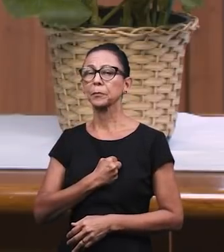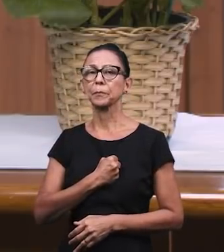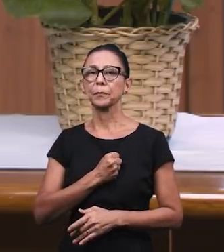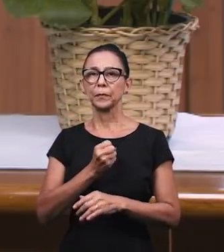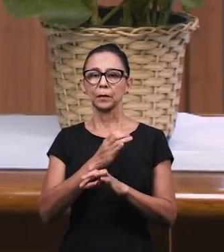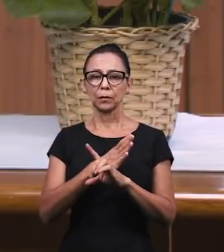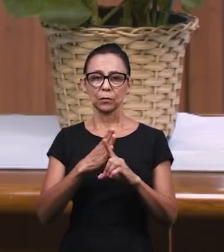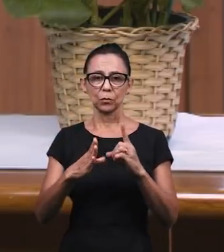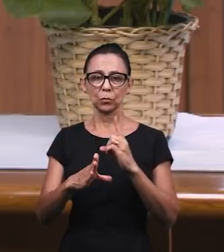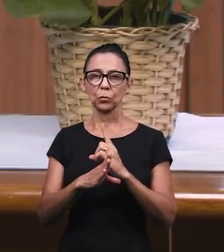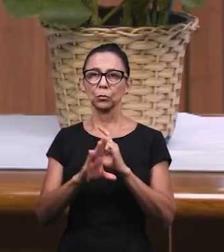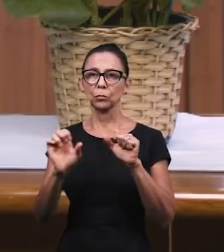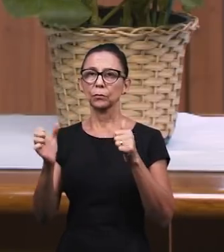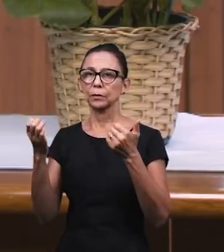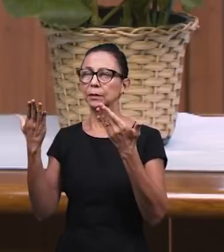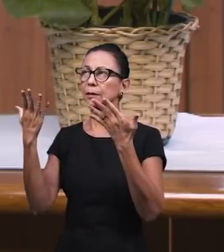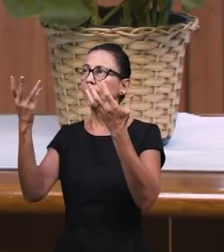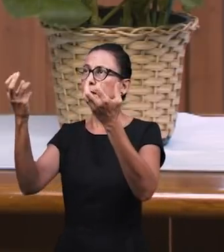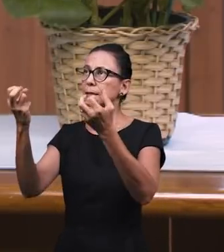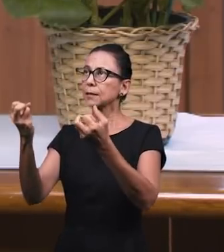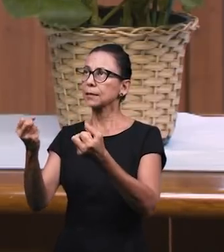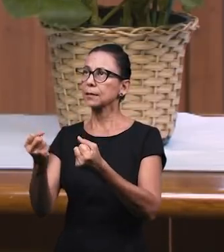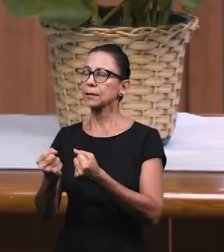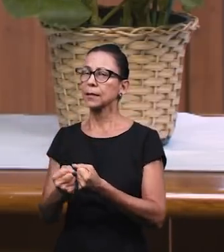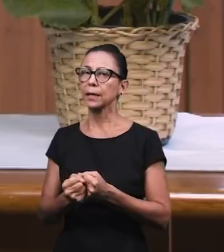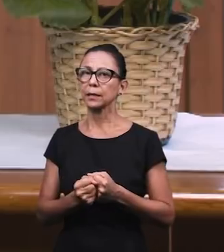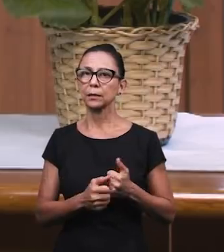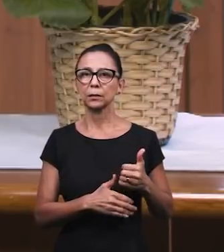nosso culto de adoração ao Teu nome.